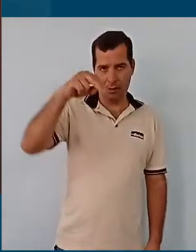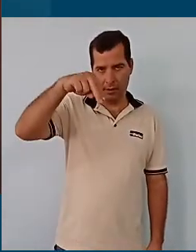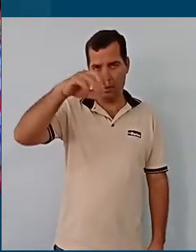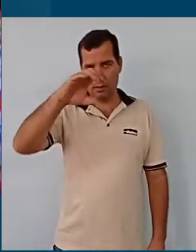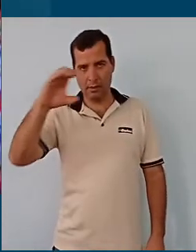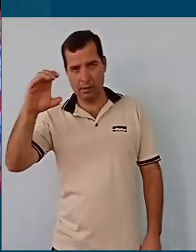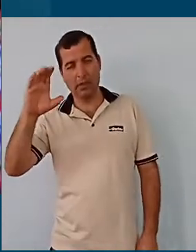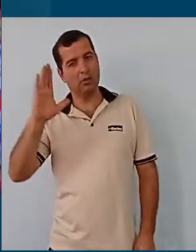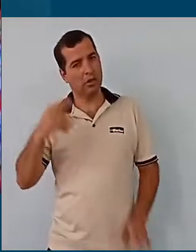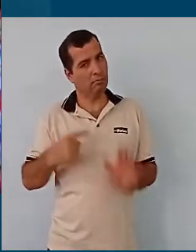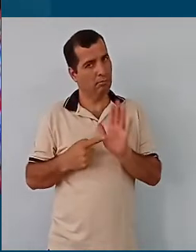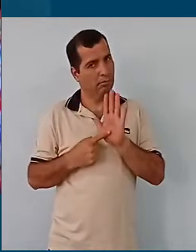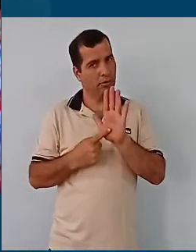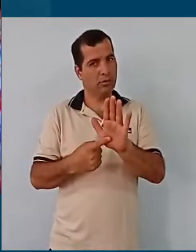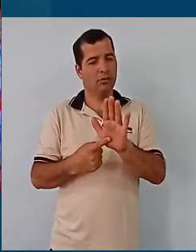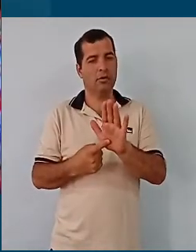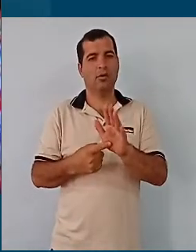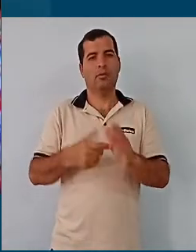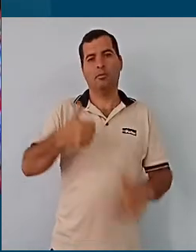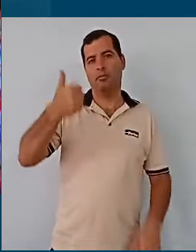lá, primeiro,